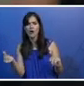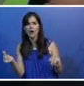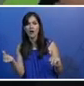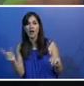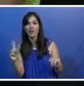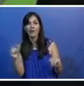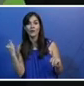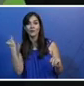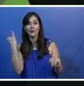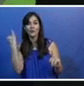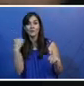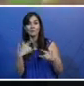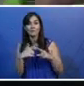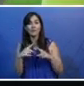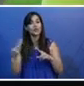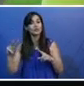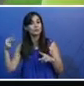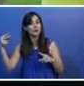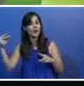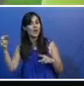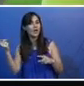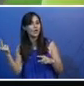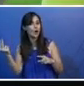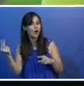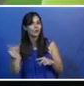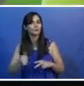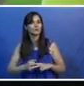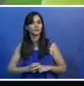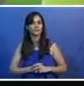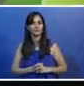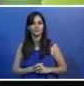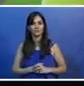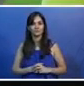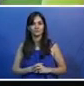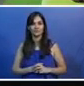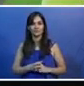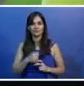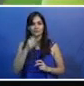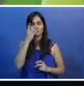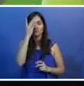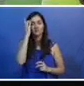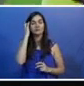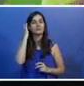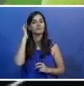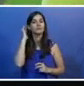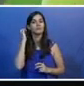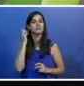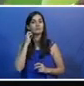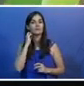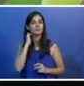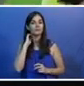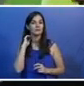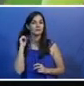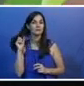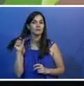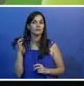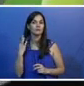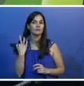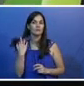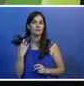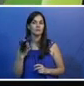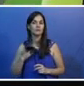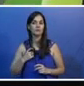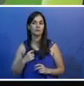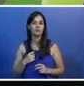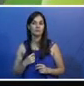b, nos dois, eu só troquei de ordem as letras. Mantém como termos semelhantes.